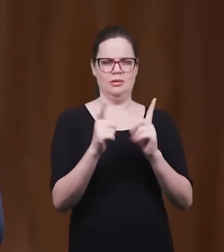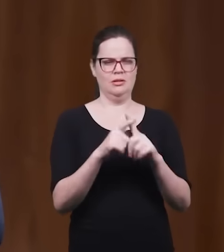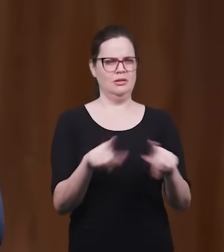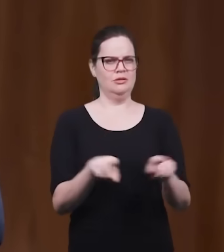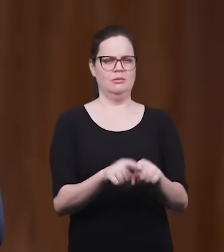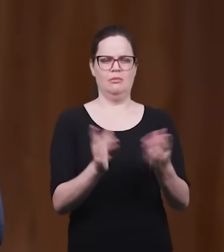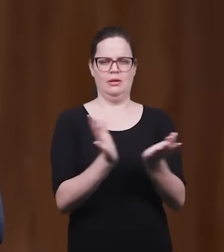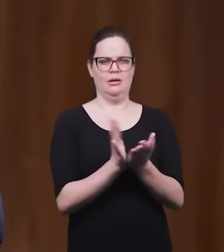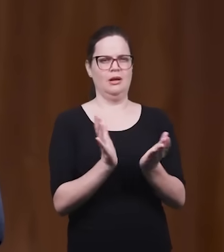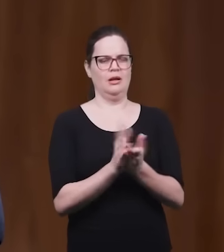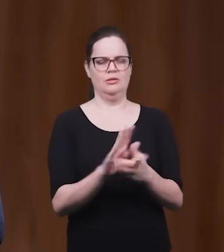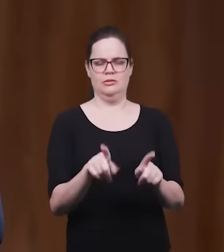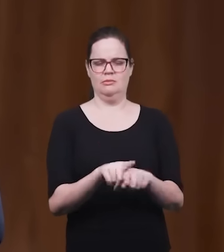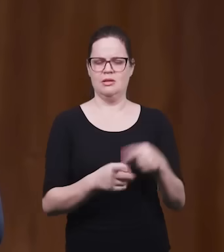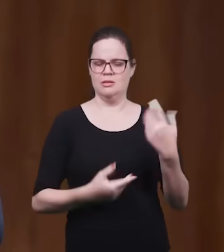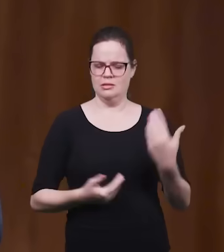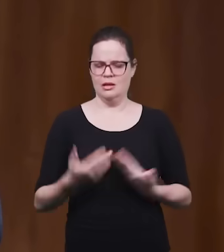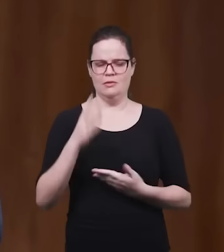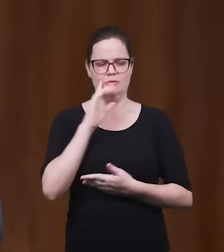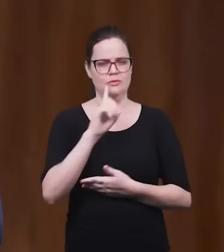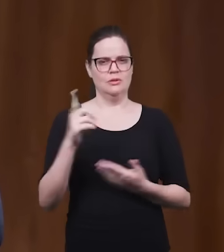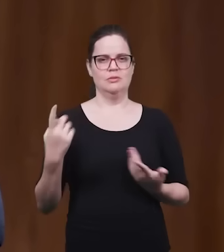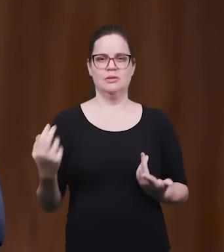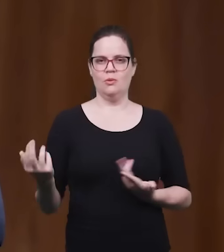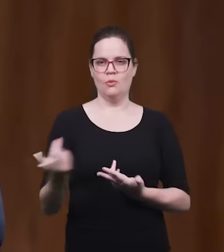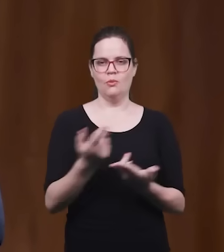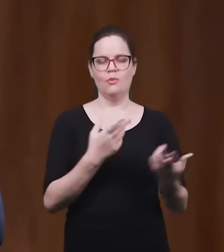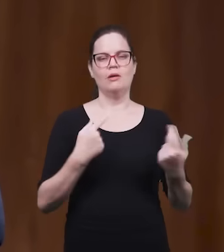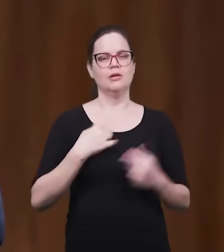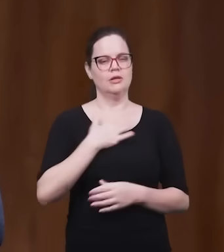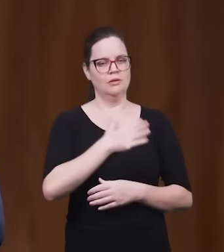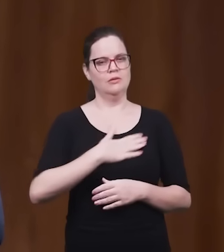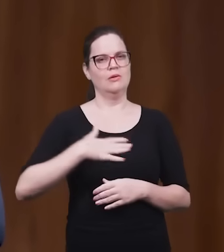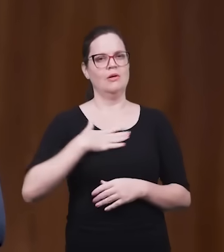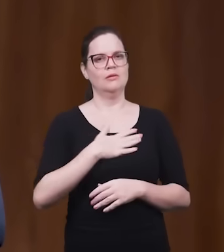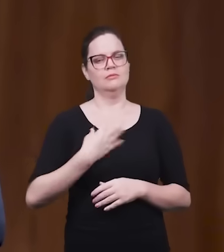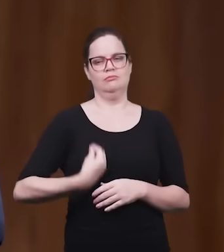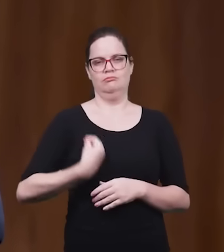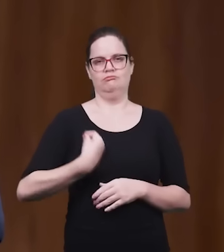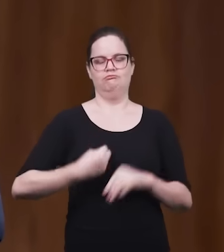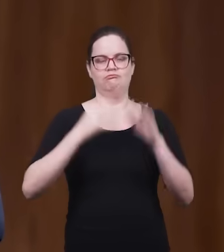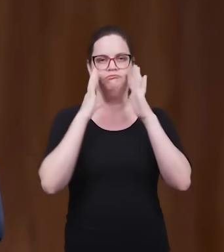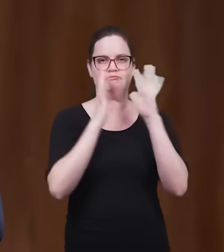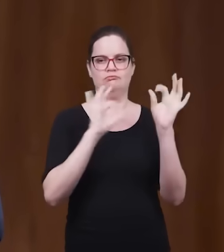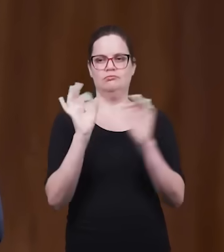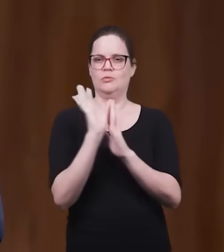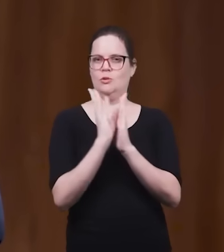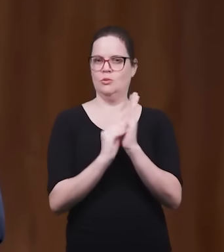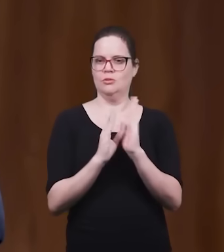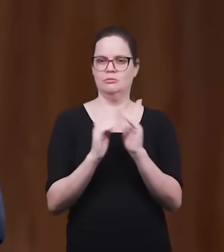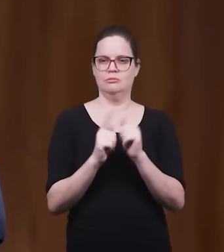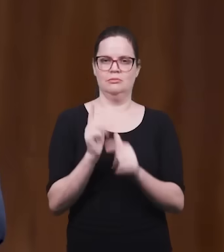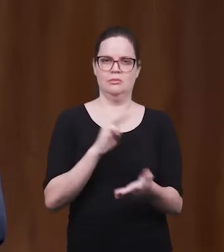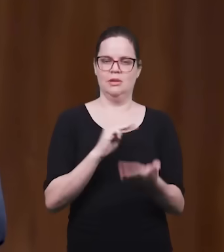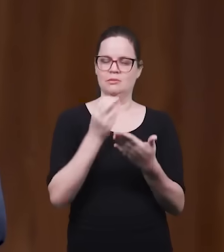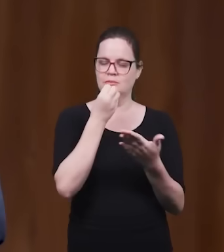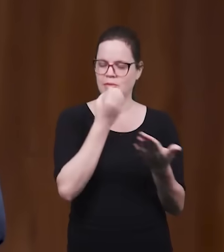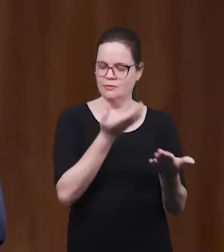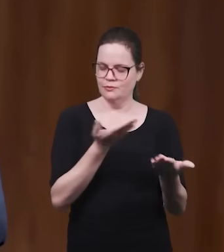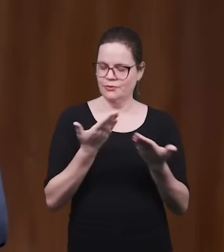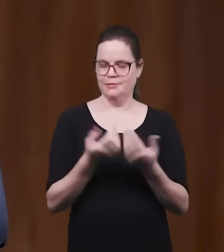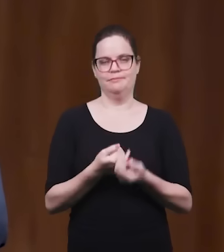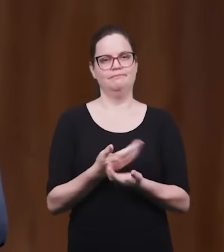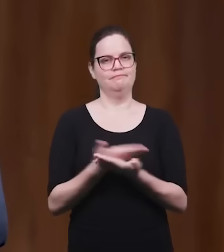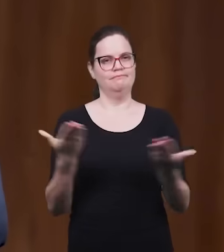igrejas, servos de Deus que têm compartilhado conosco, participado conosco, são muito bem-vindos.